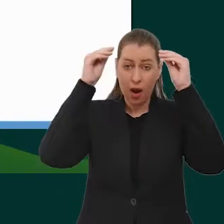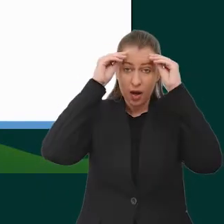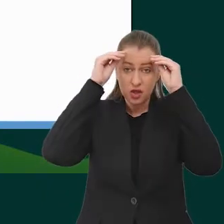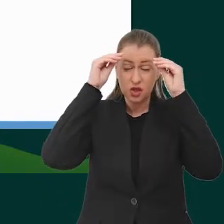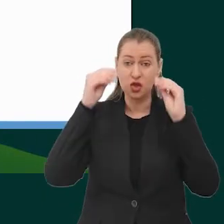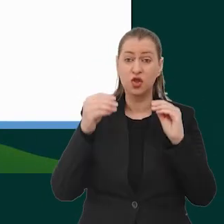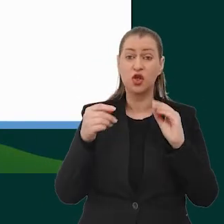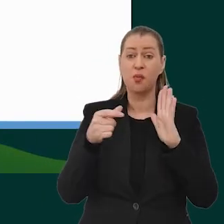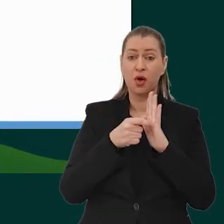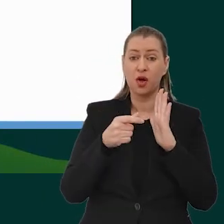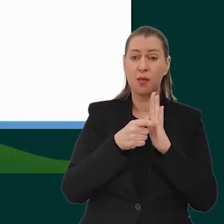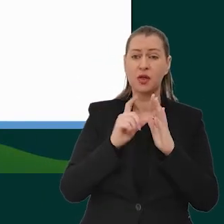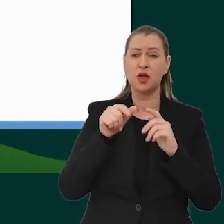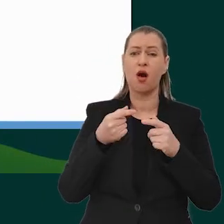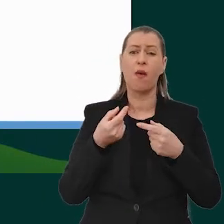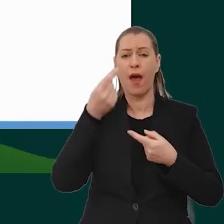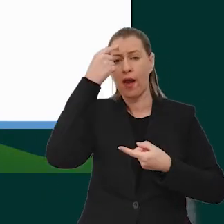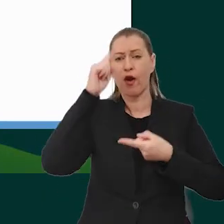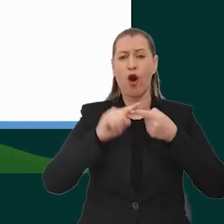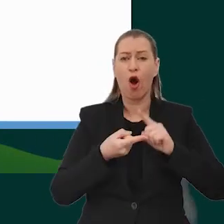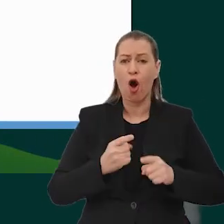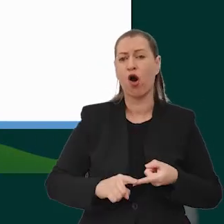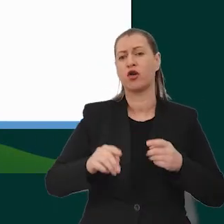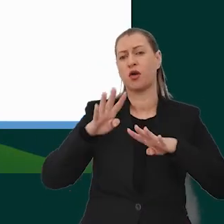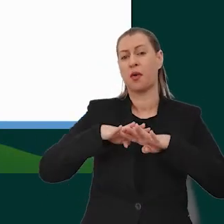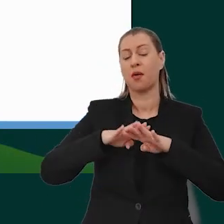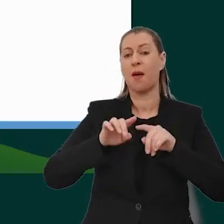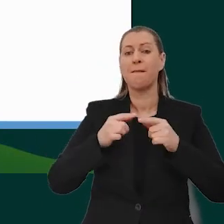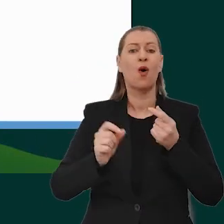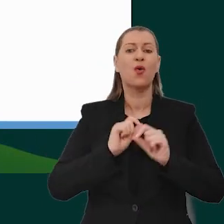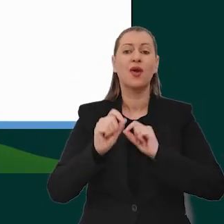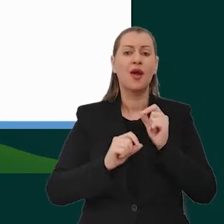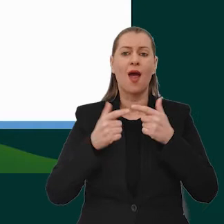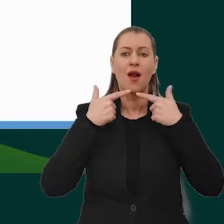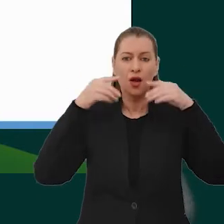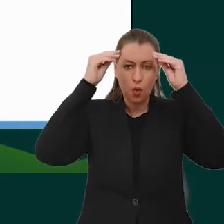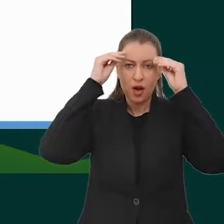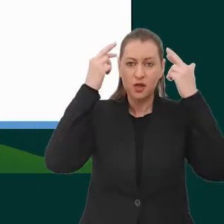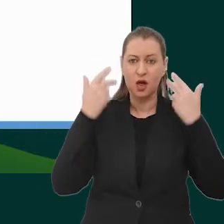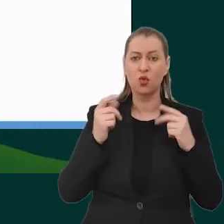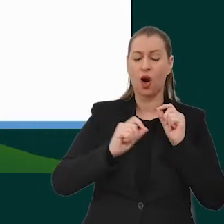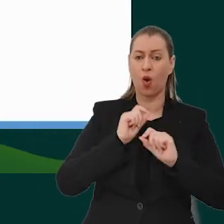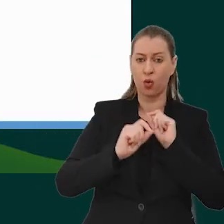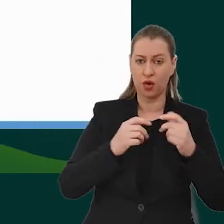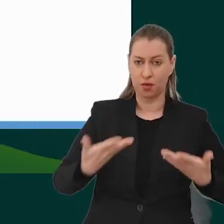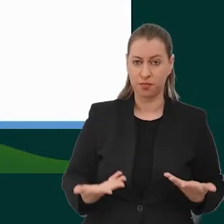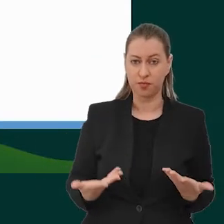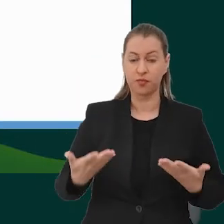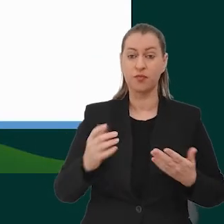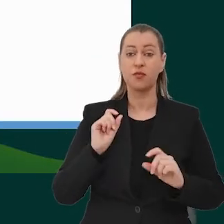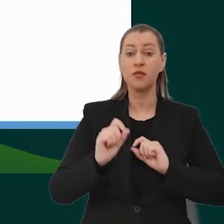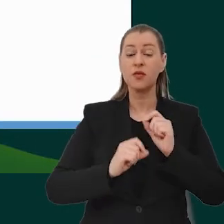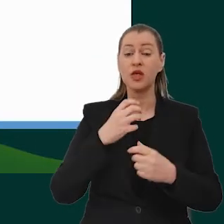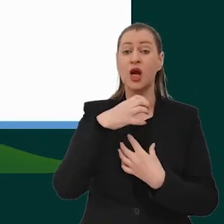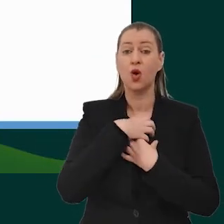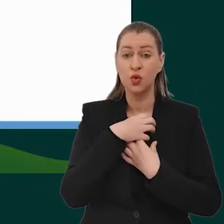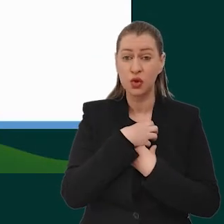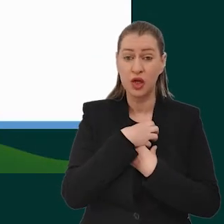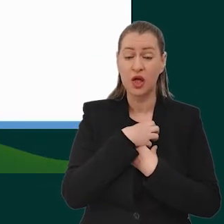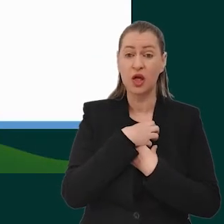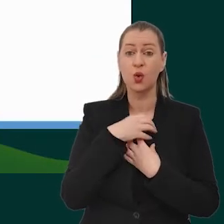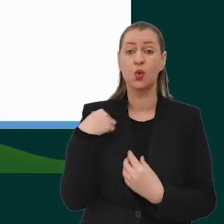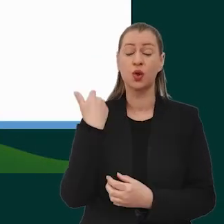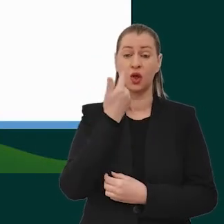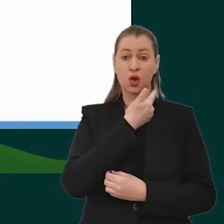gente ainda não chegou no que é a linguagem natural, mas o que é, então, a linguagem natural? A linguagem natural, ela é a forma como nós